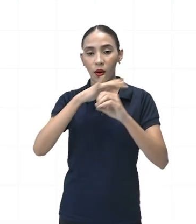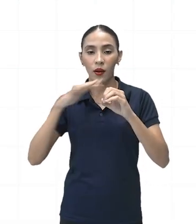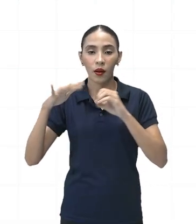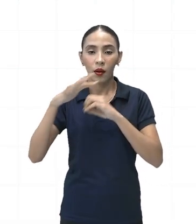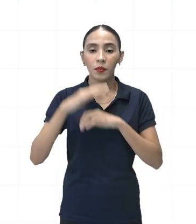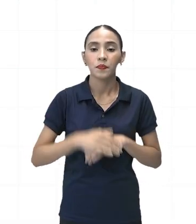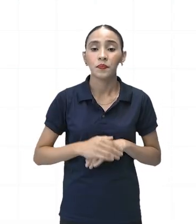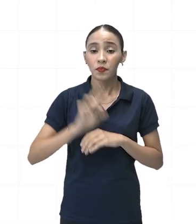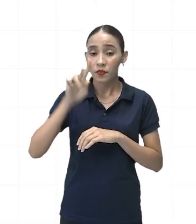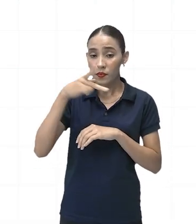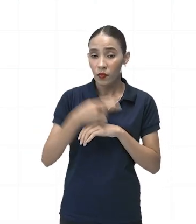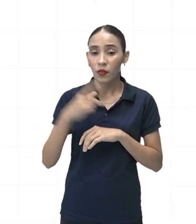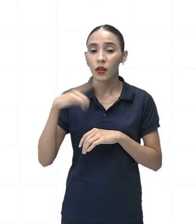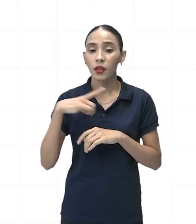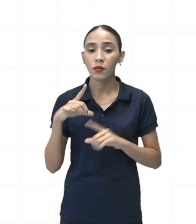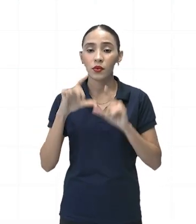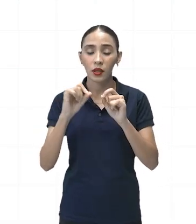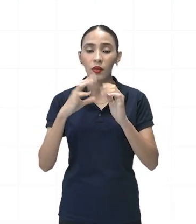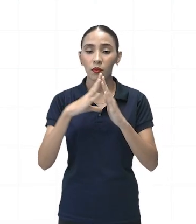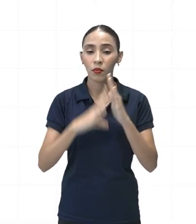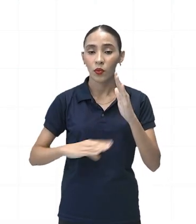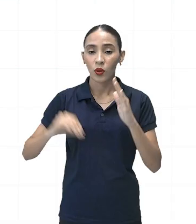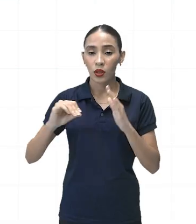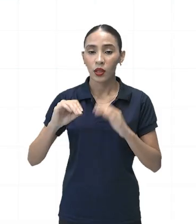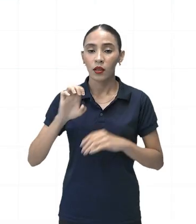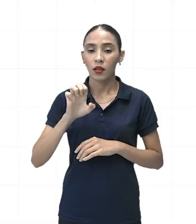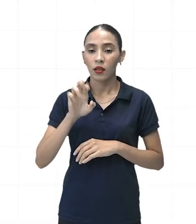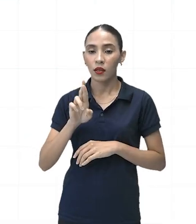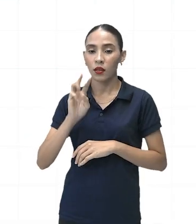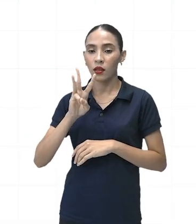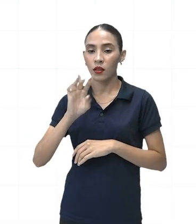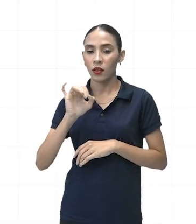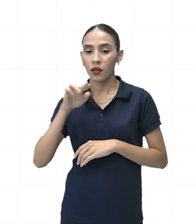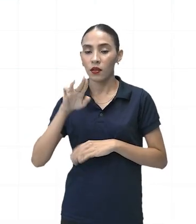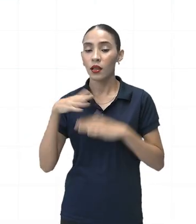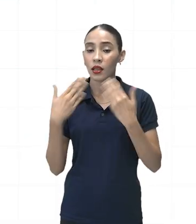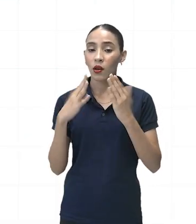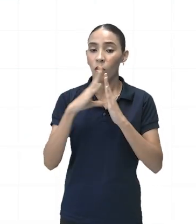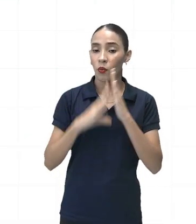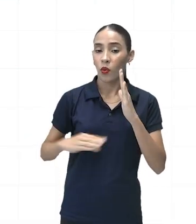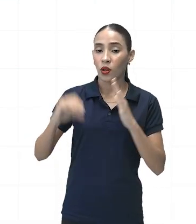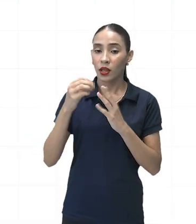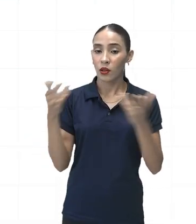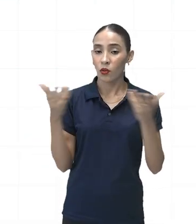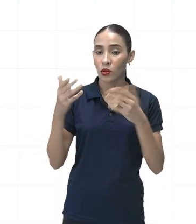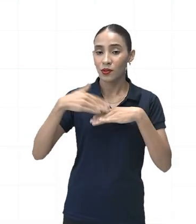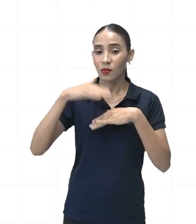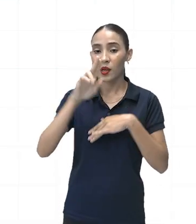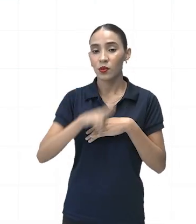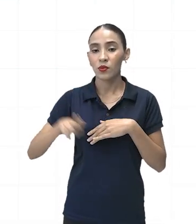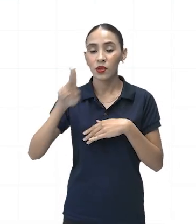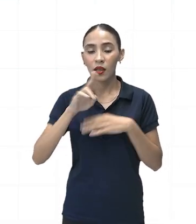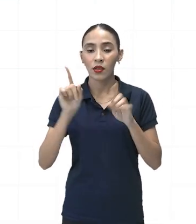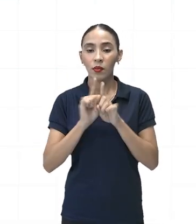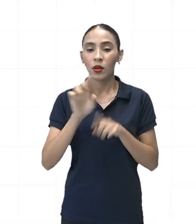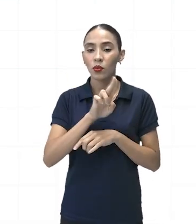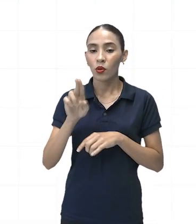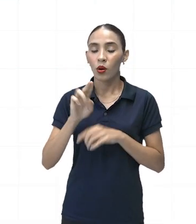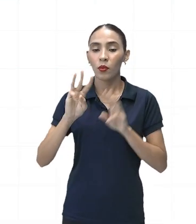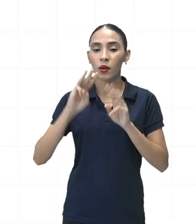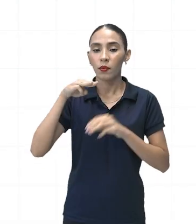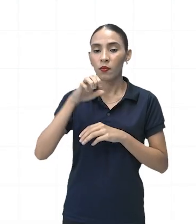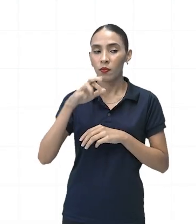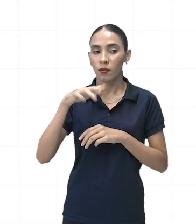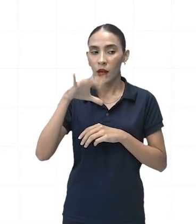núcleo. Finalmente, chegamos no modelo de Erwin Schrödinger. Ele é o modelo atual e é chamado também de modelo